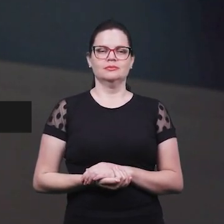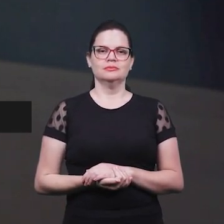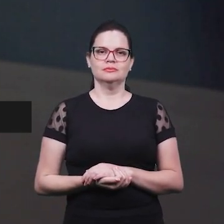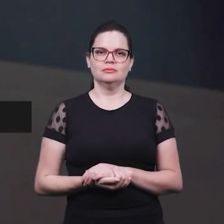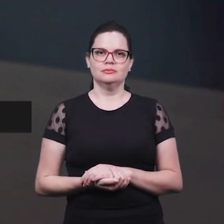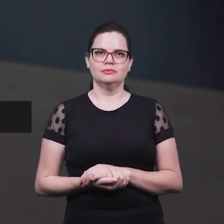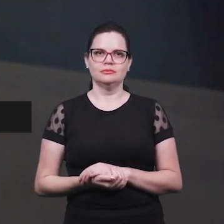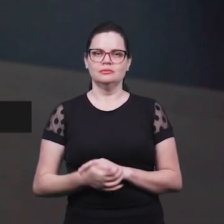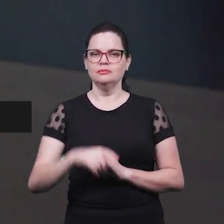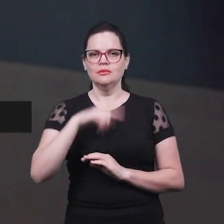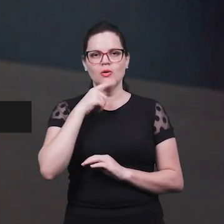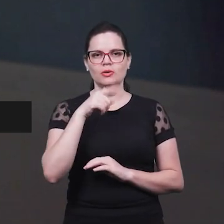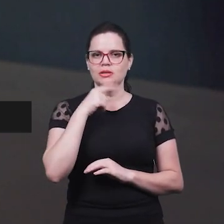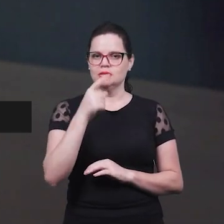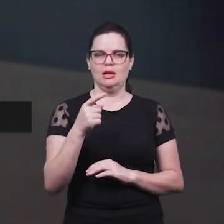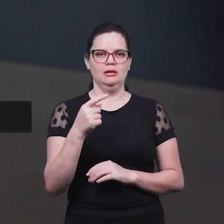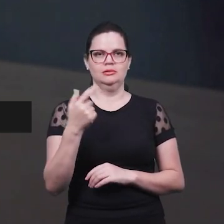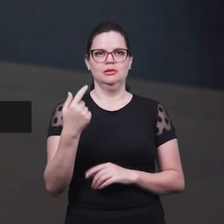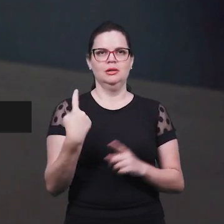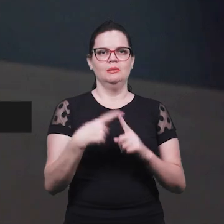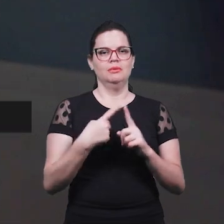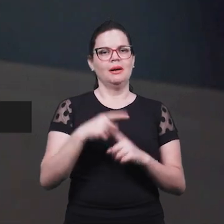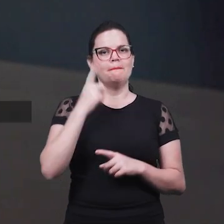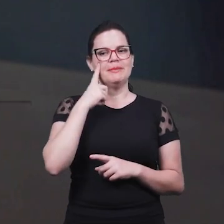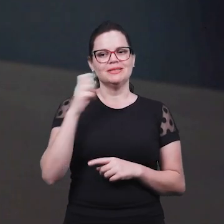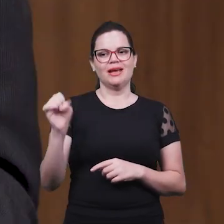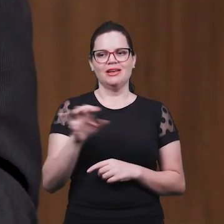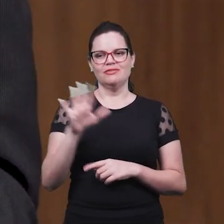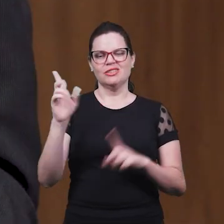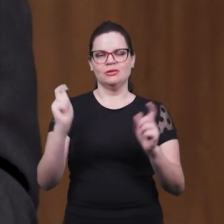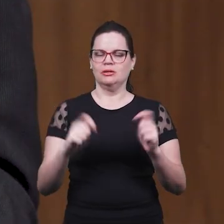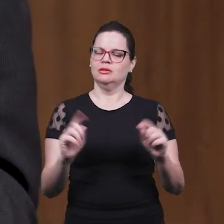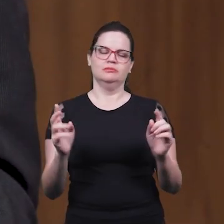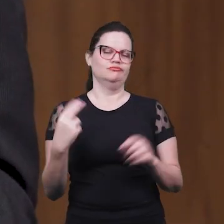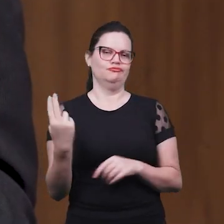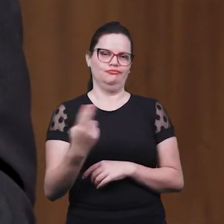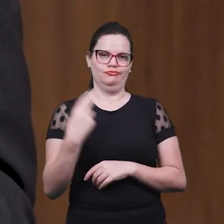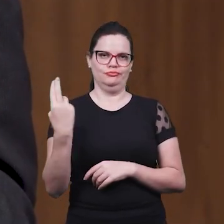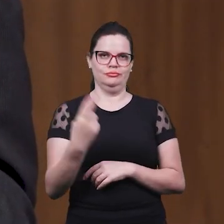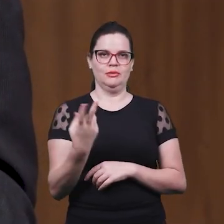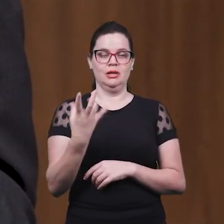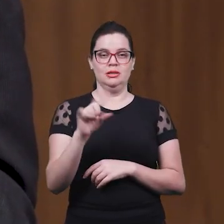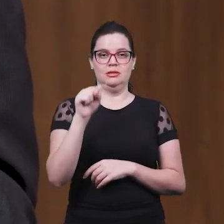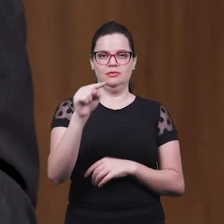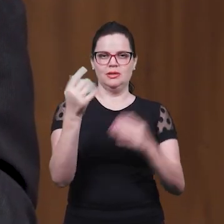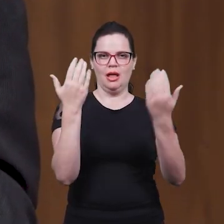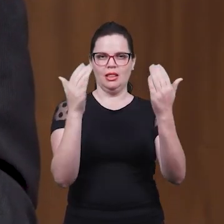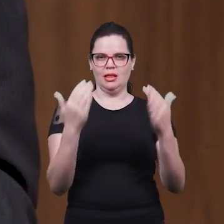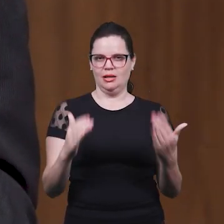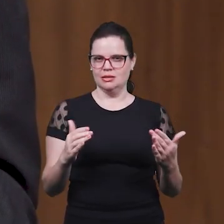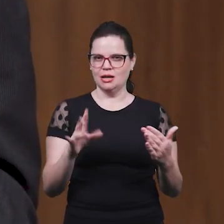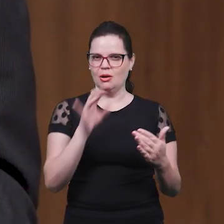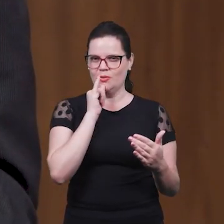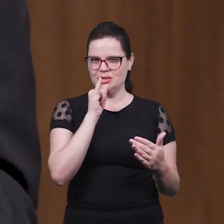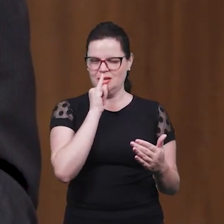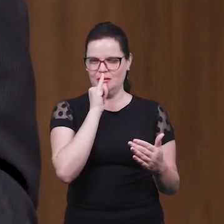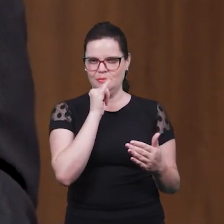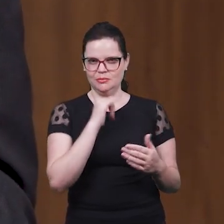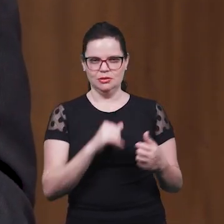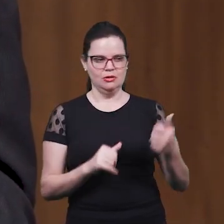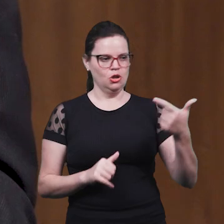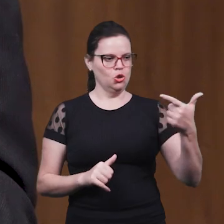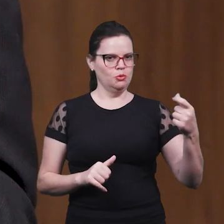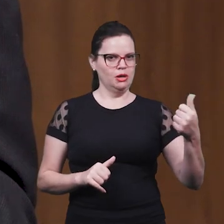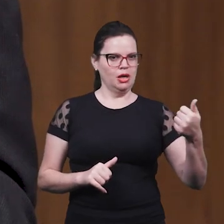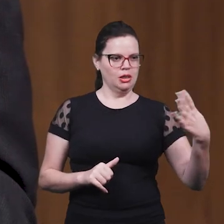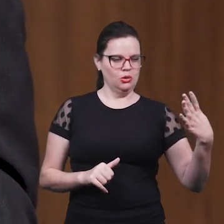segura, como todos pensam que a inflação é. Se analisarmos bem esse exemplo que você deu, mostra uma diferença